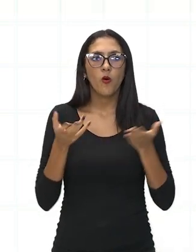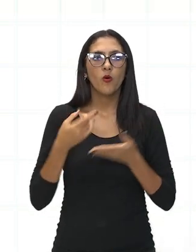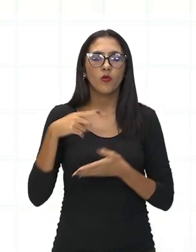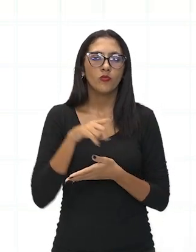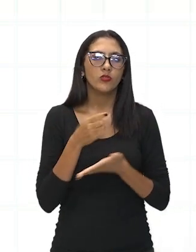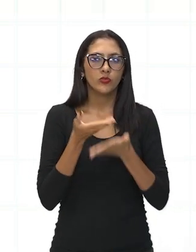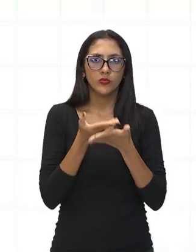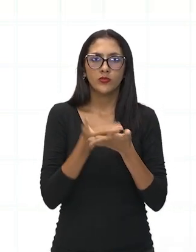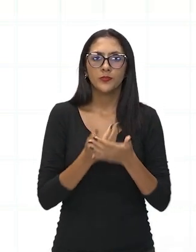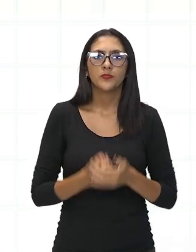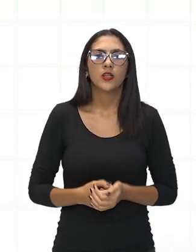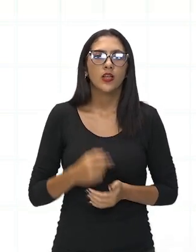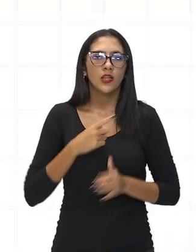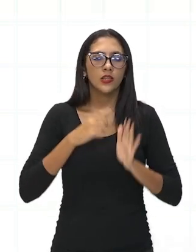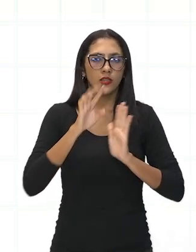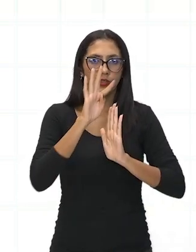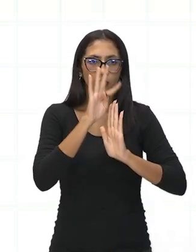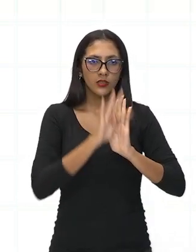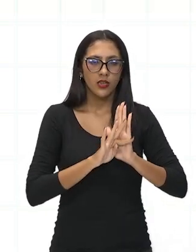Eu tenho um texto,